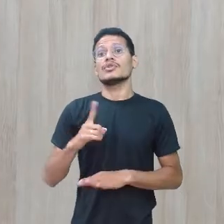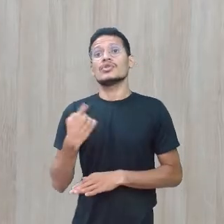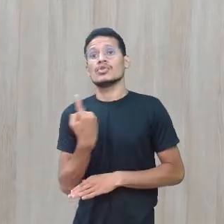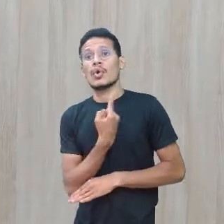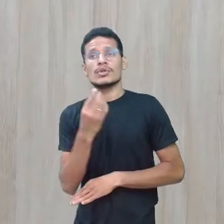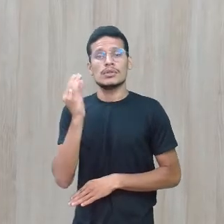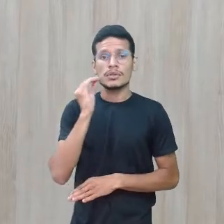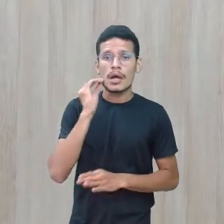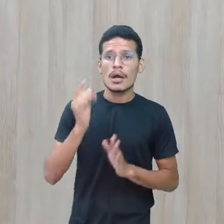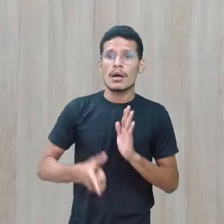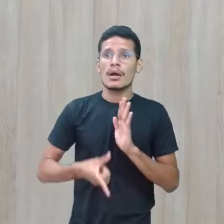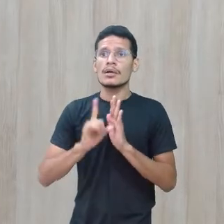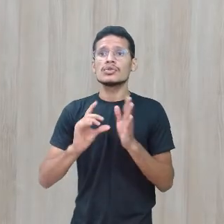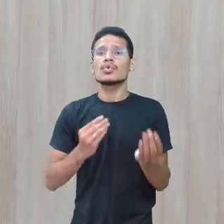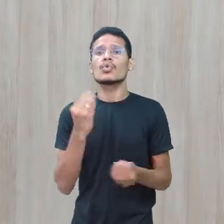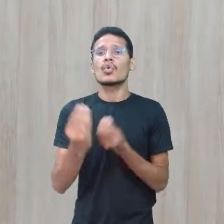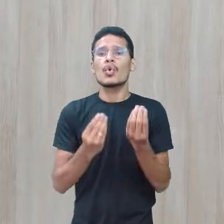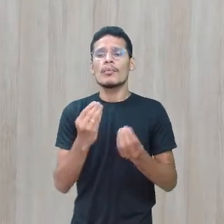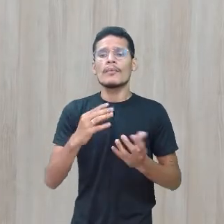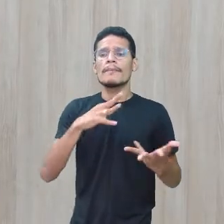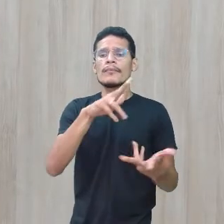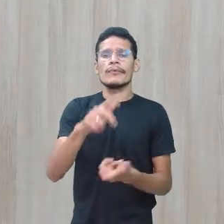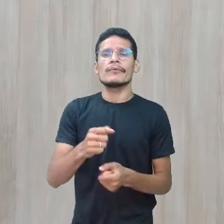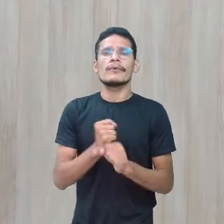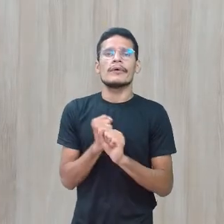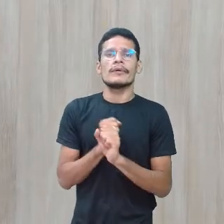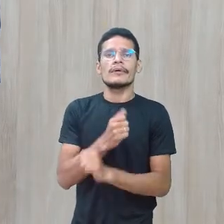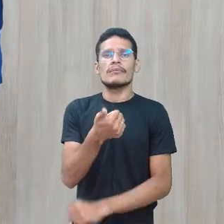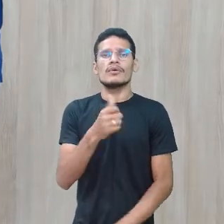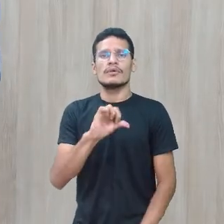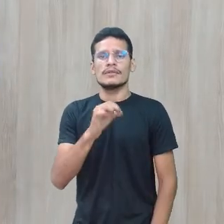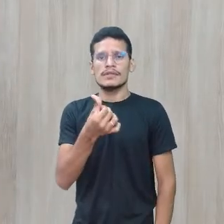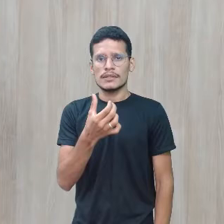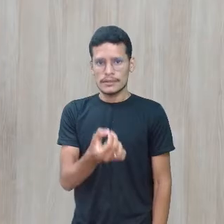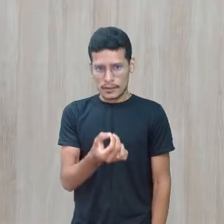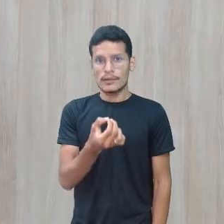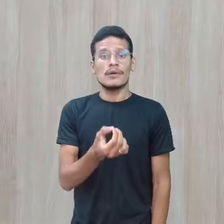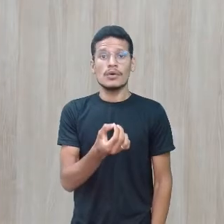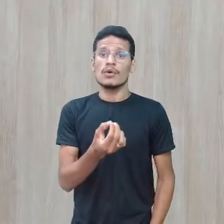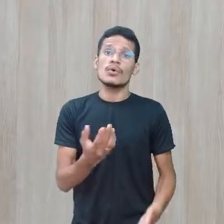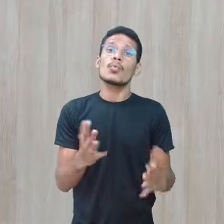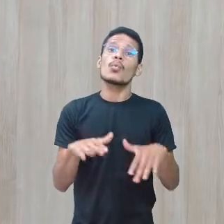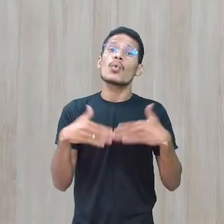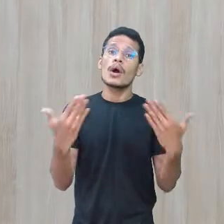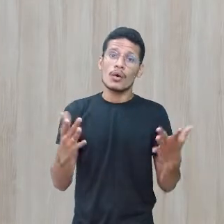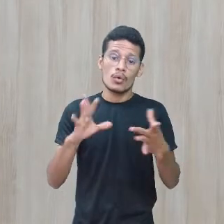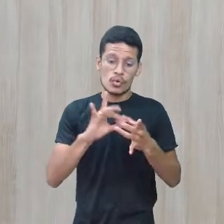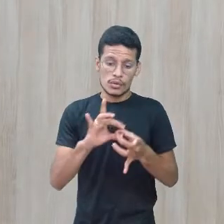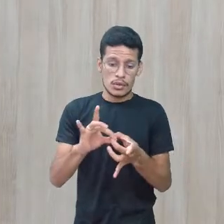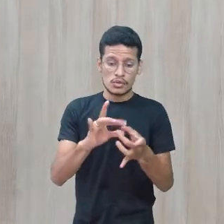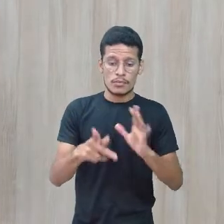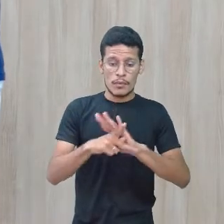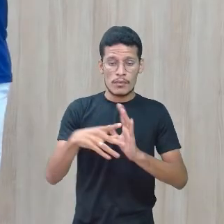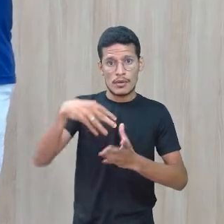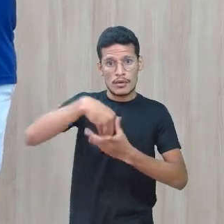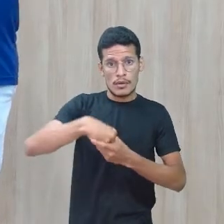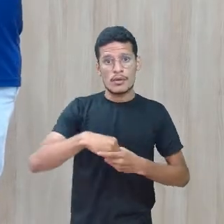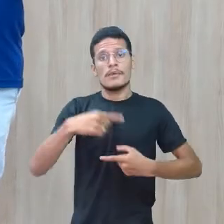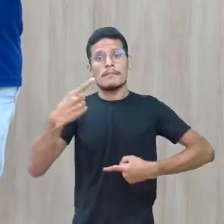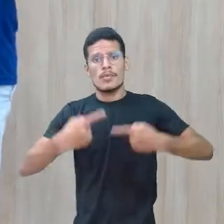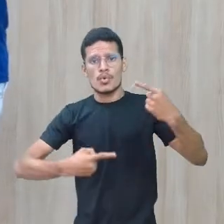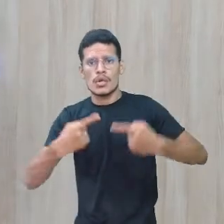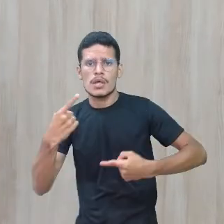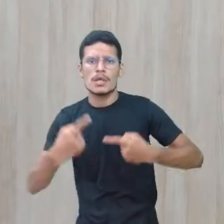tentar primeiro entender como é que estava o mundo na década de 60. Então, qual era o contexto, né, histórico,